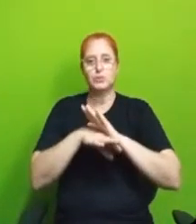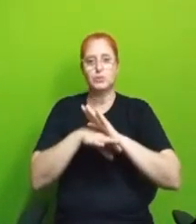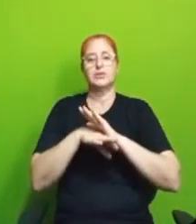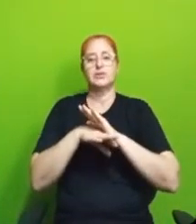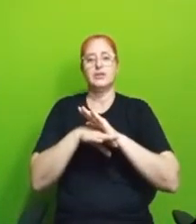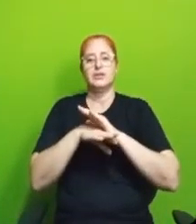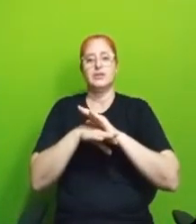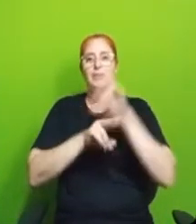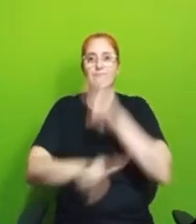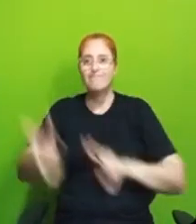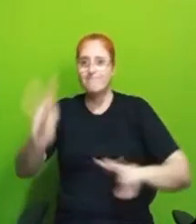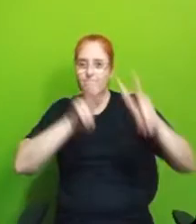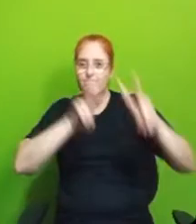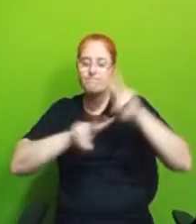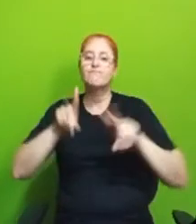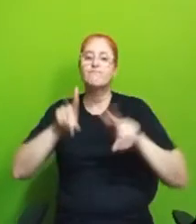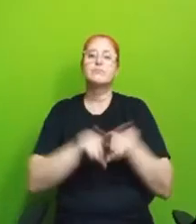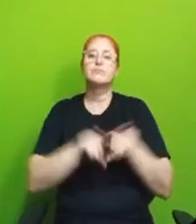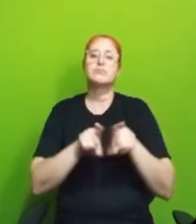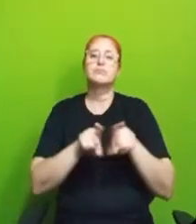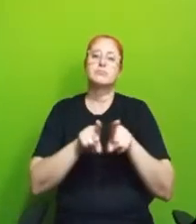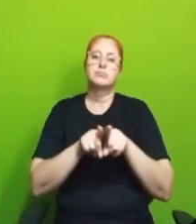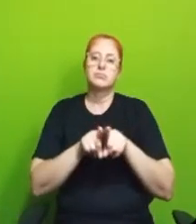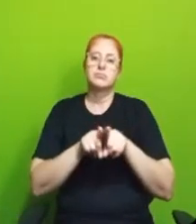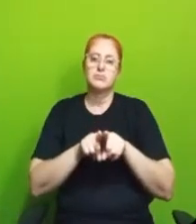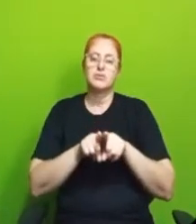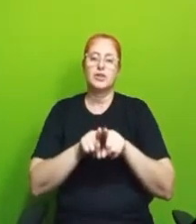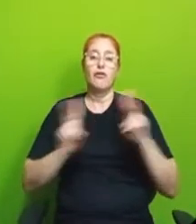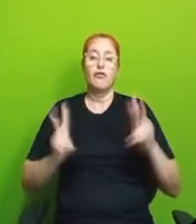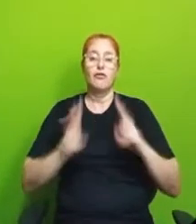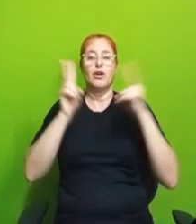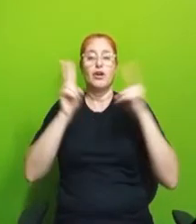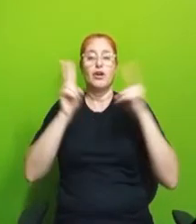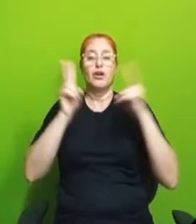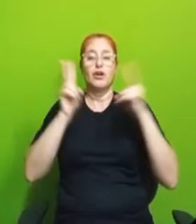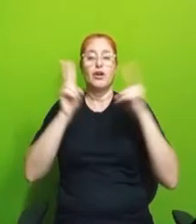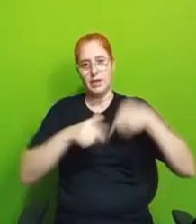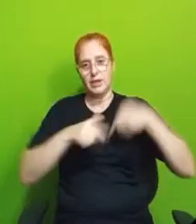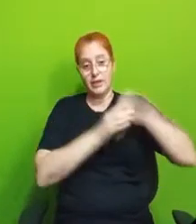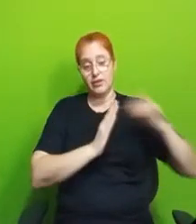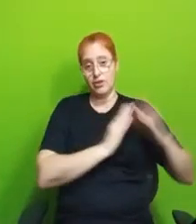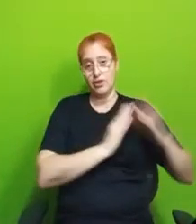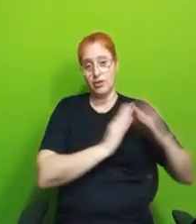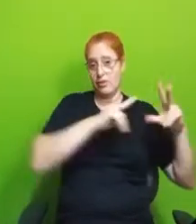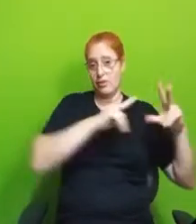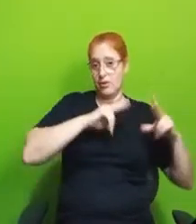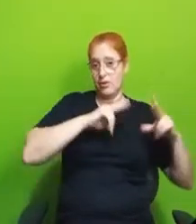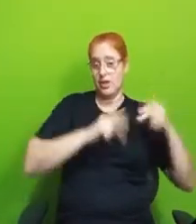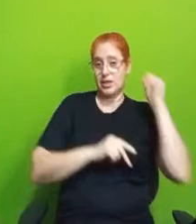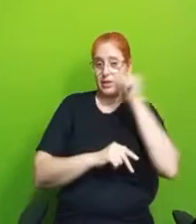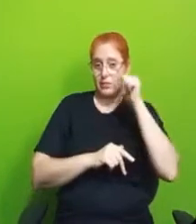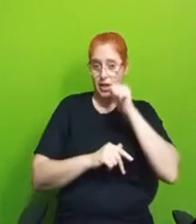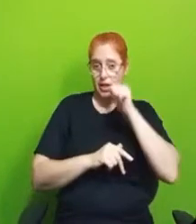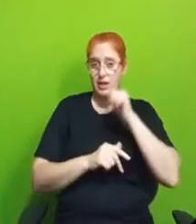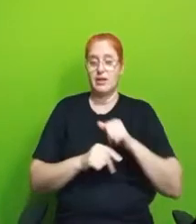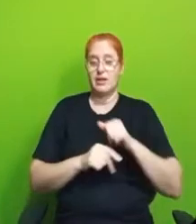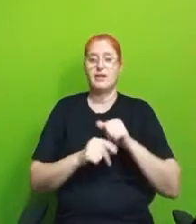também o peso e o valor do trabalho doméstico e não remunerado, né, das mulheres na